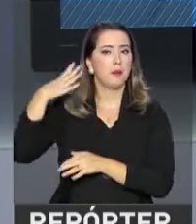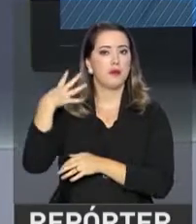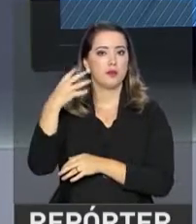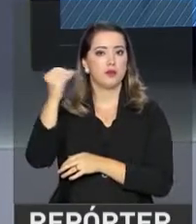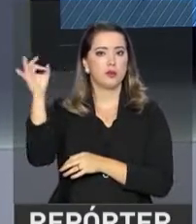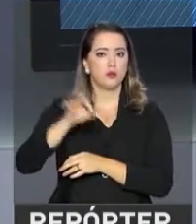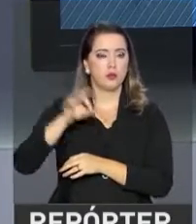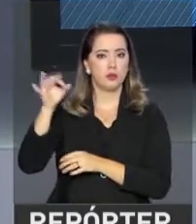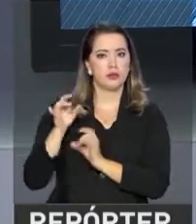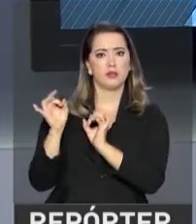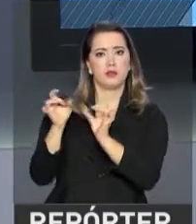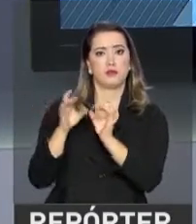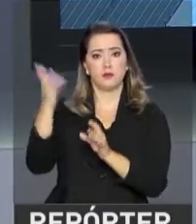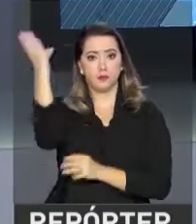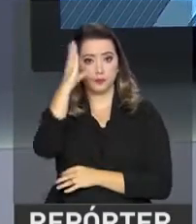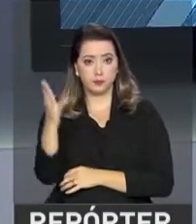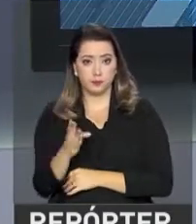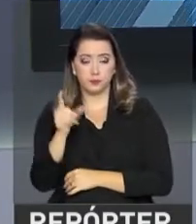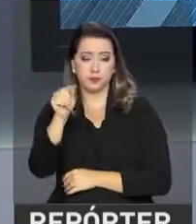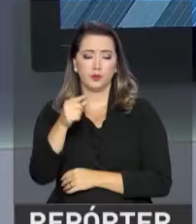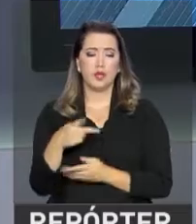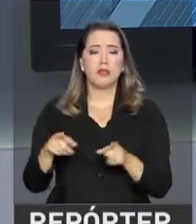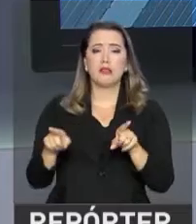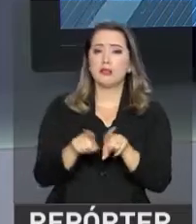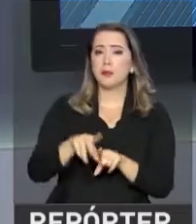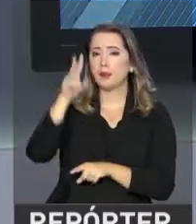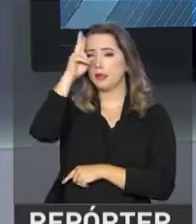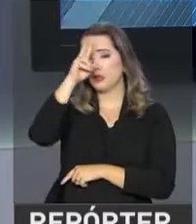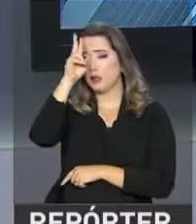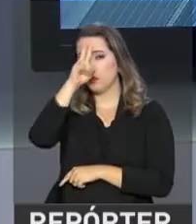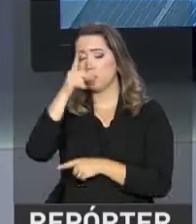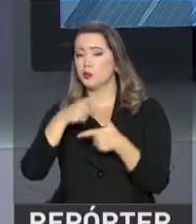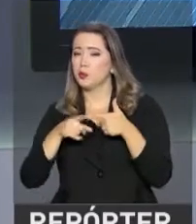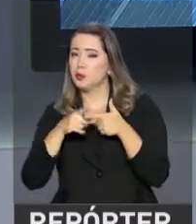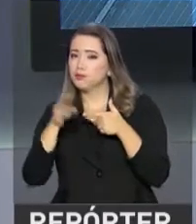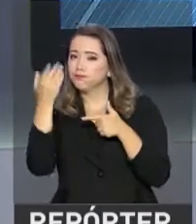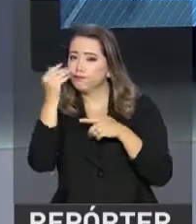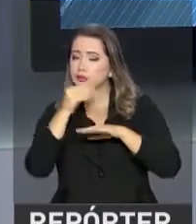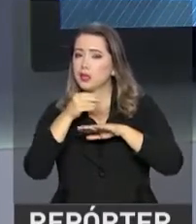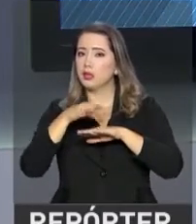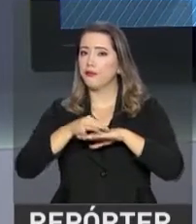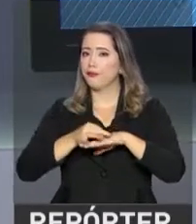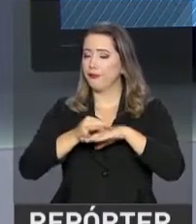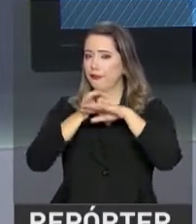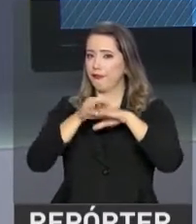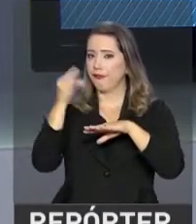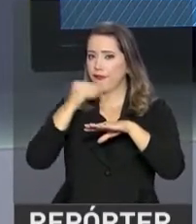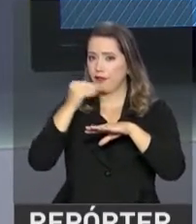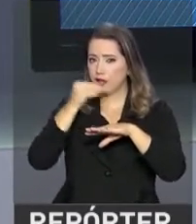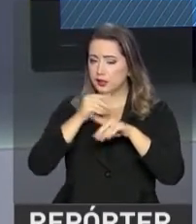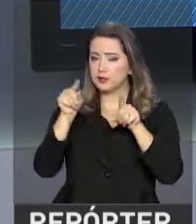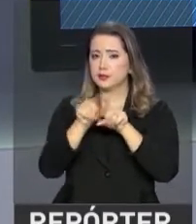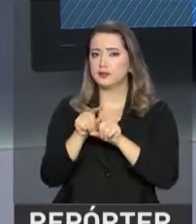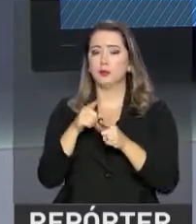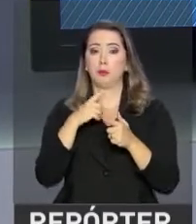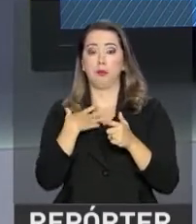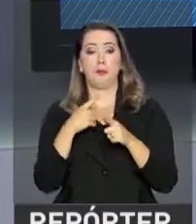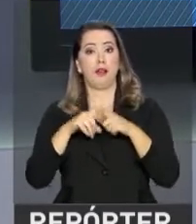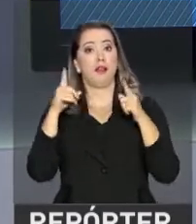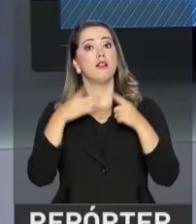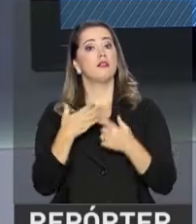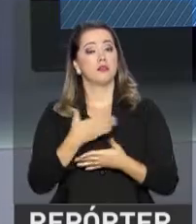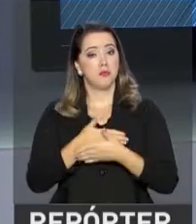brasileiras ele lembrou ainda da operação carne é fraca que poderia ter sido pior caso o governo não agisse com